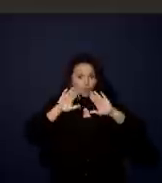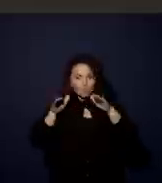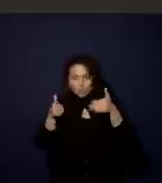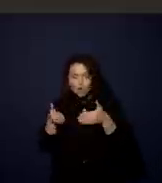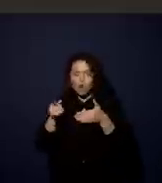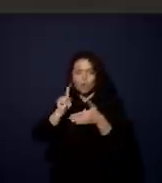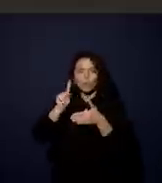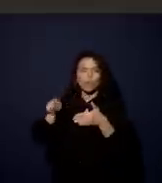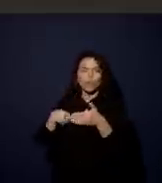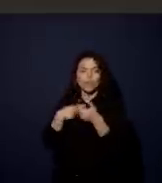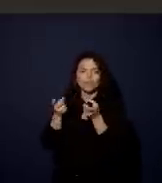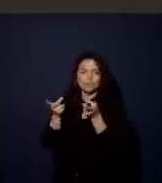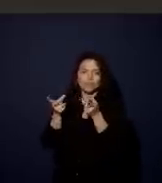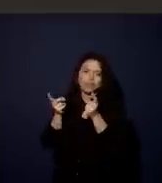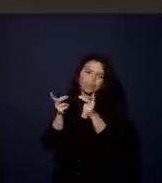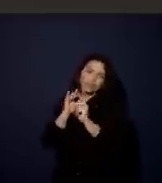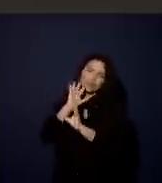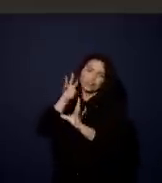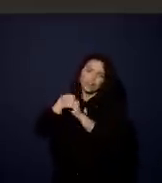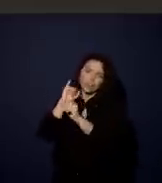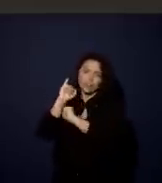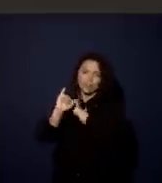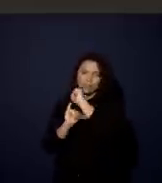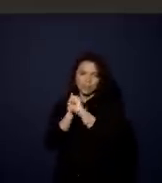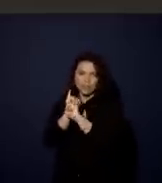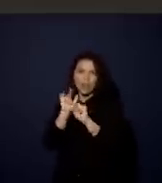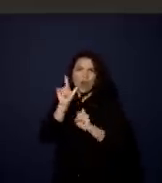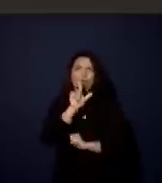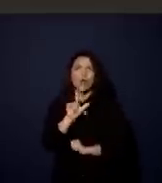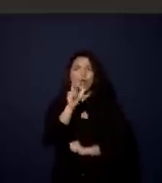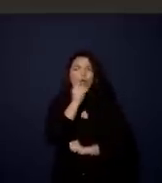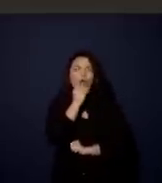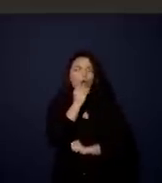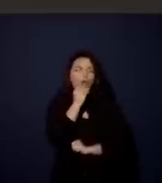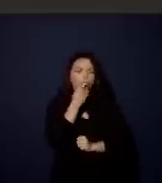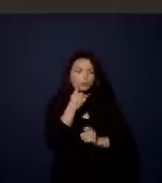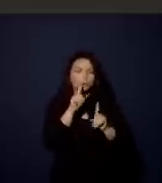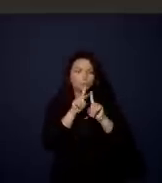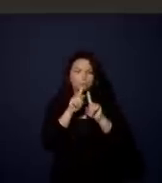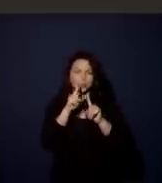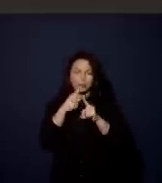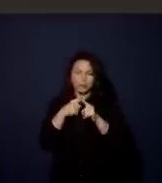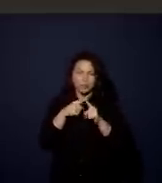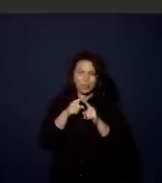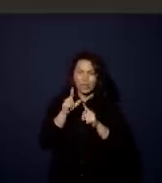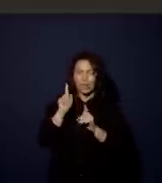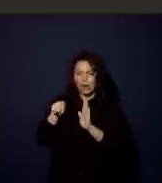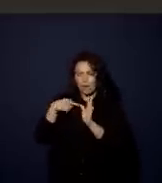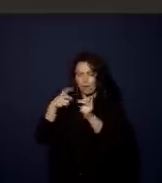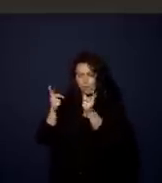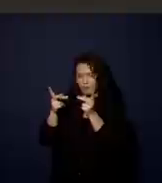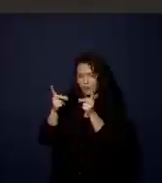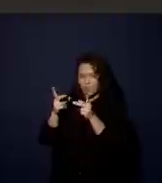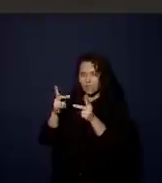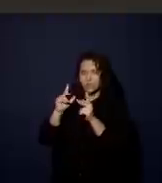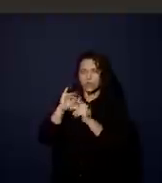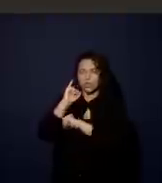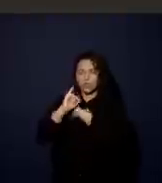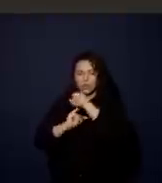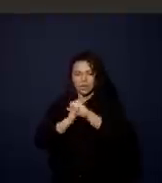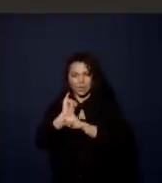é claro que quando a gente fala online você se torna a sua pergunta a questão da entrega